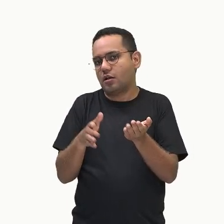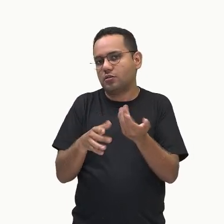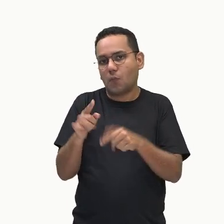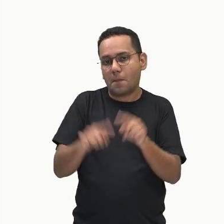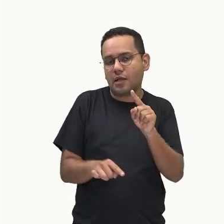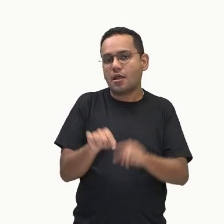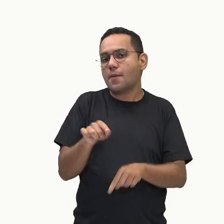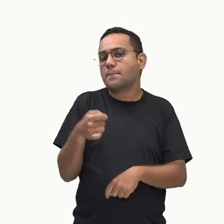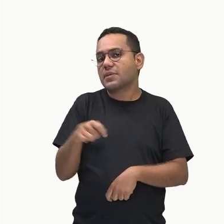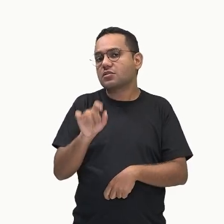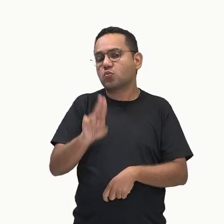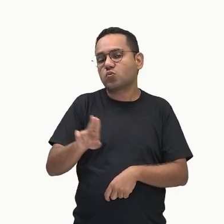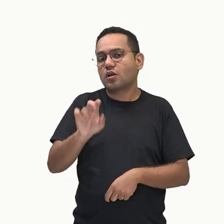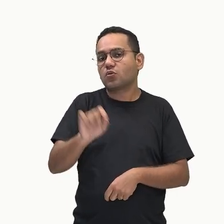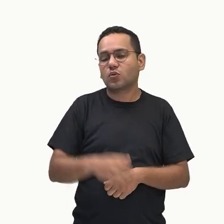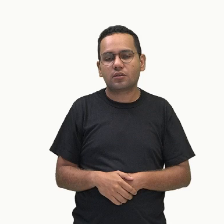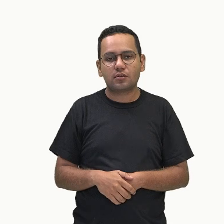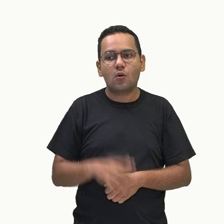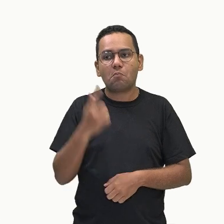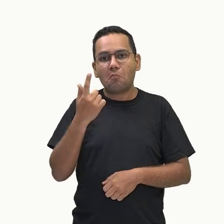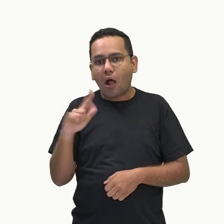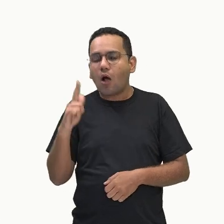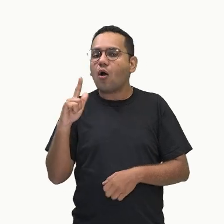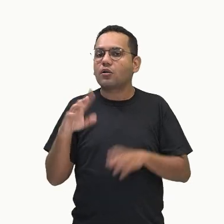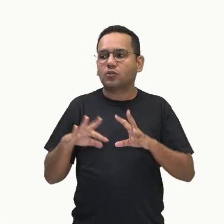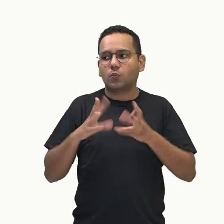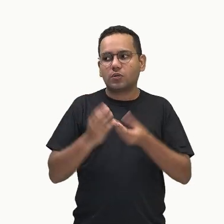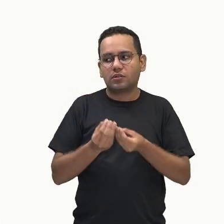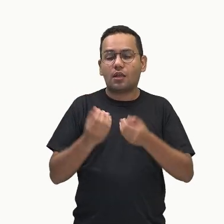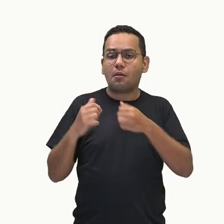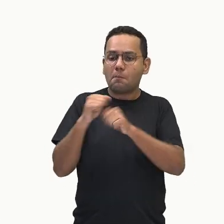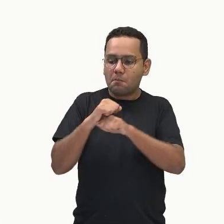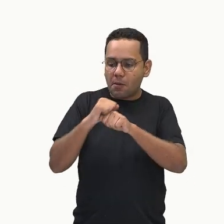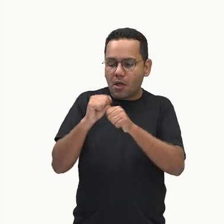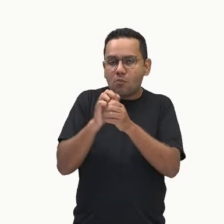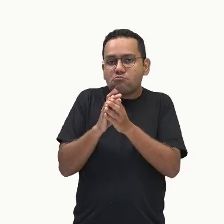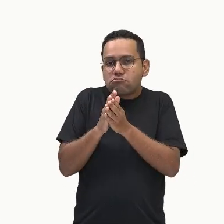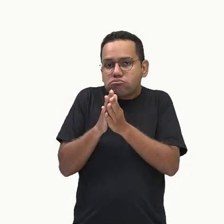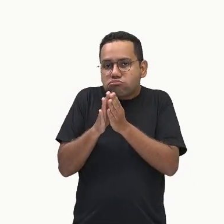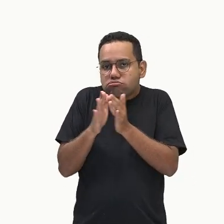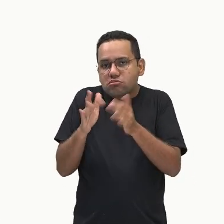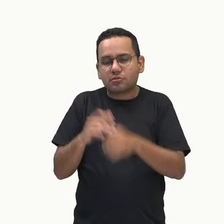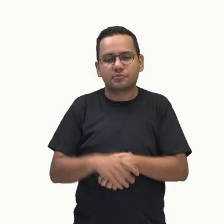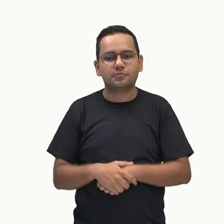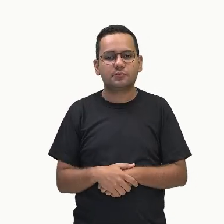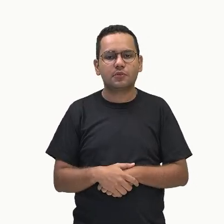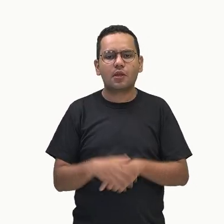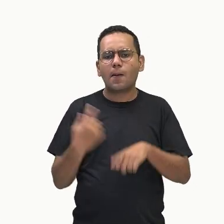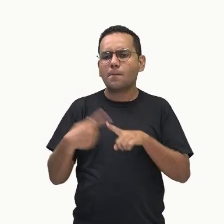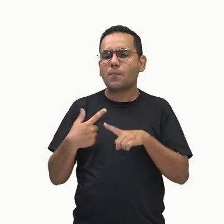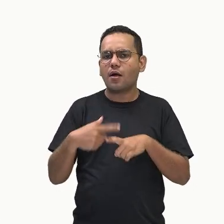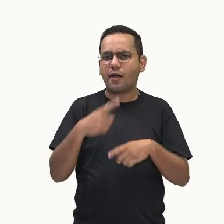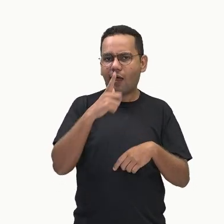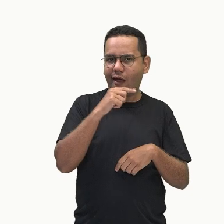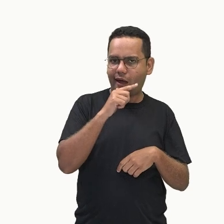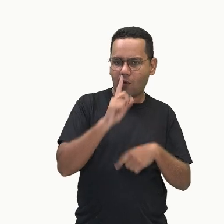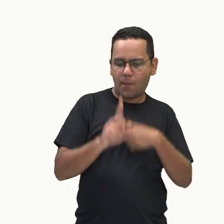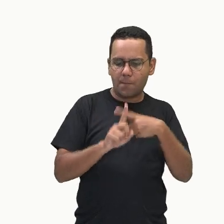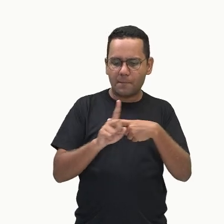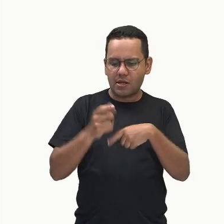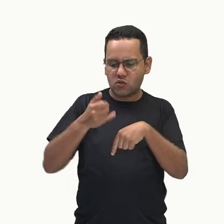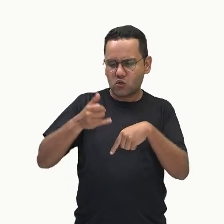gente precisa utilizar sabão, uma outra substância. Porque a água e o óleo simplesmente, eles não se misturam, eles formam